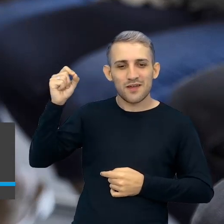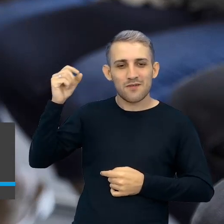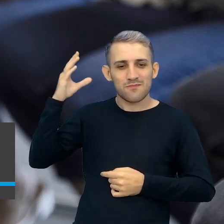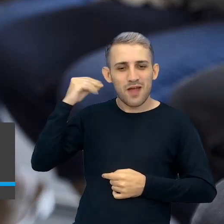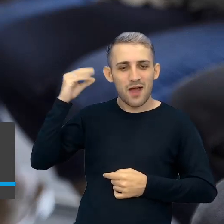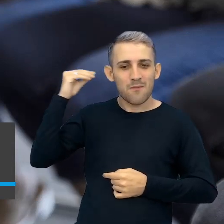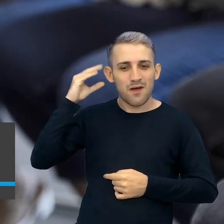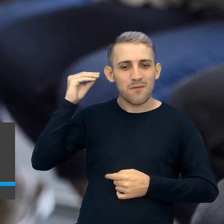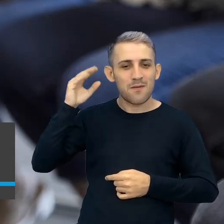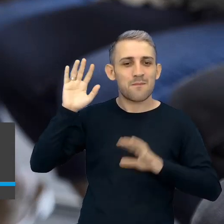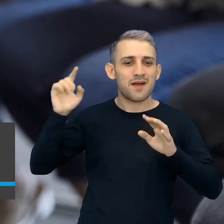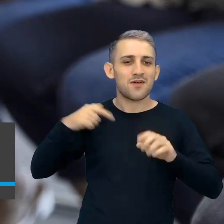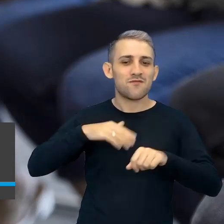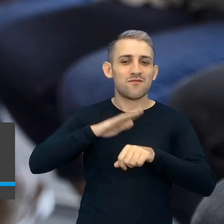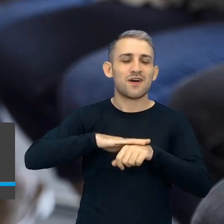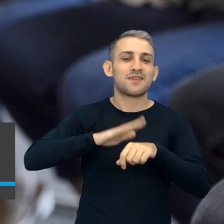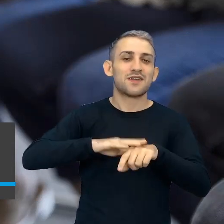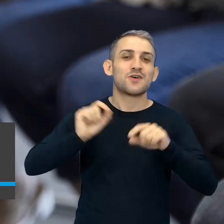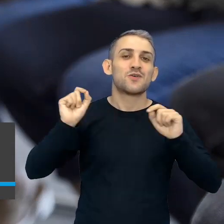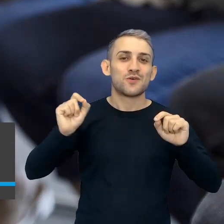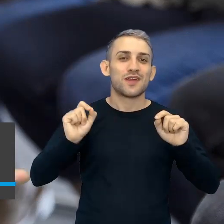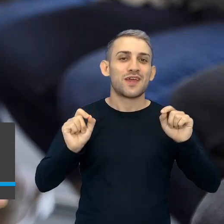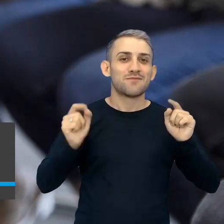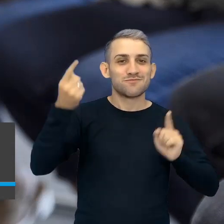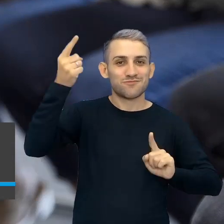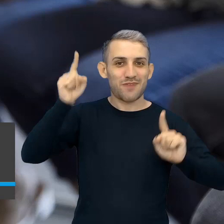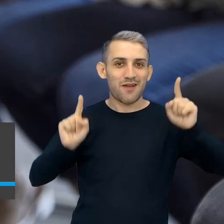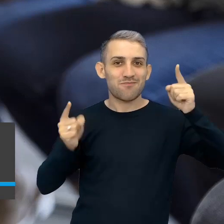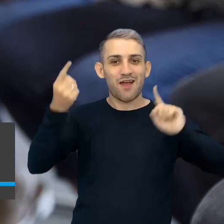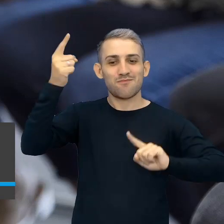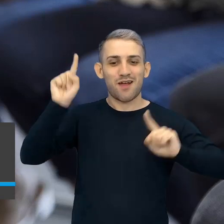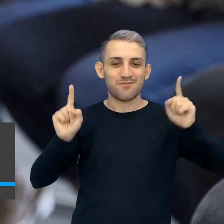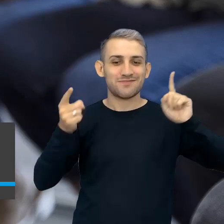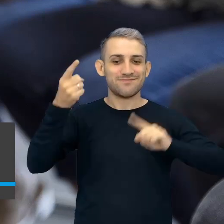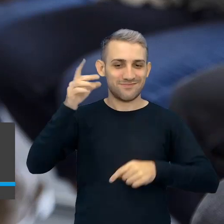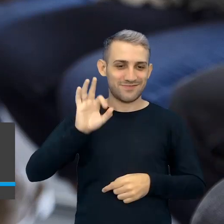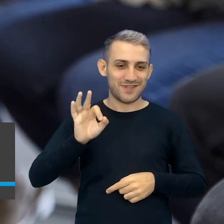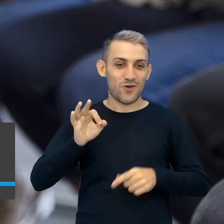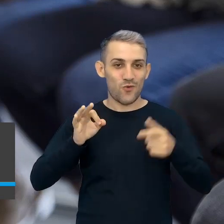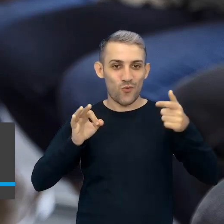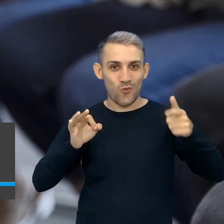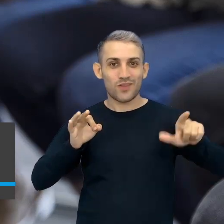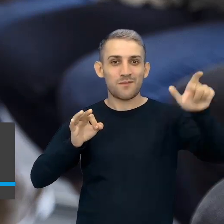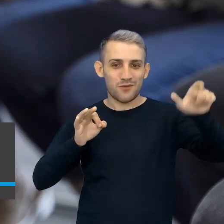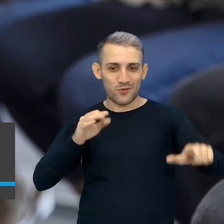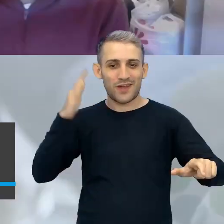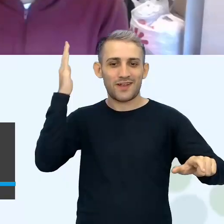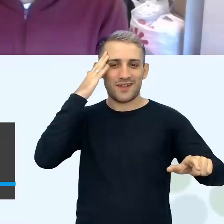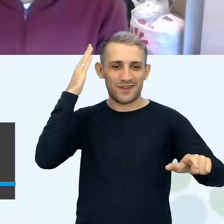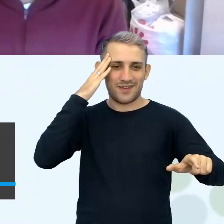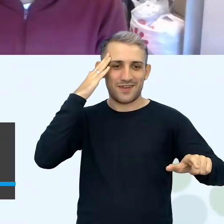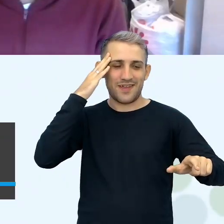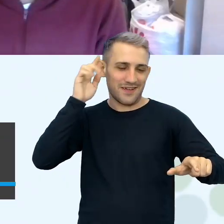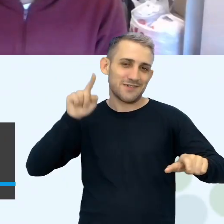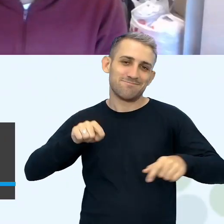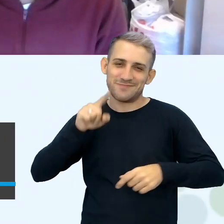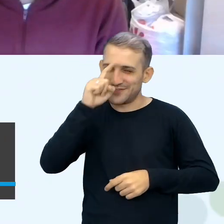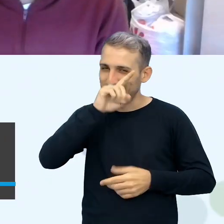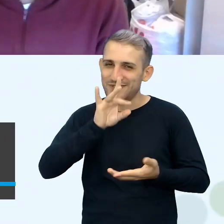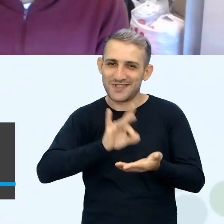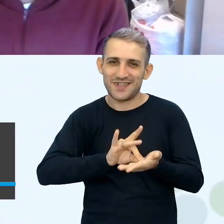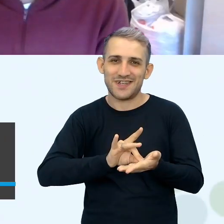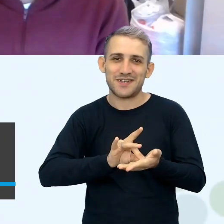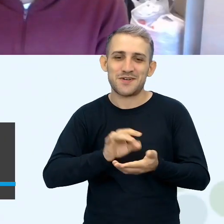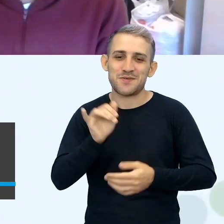mas eu preciso agora transformar isso em gestos, por exemplo, para que o outro entenda. Aí é o complicado, né?